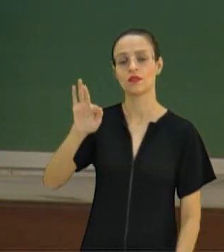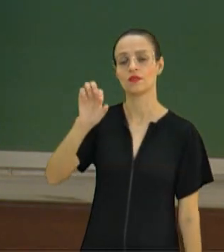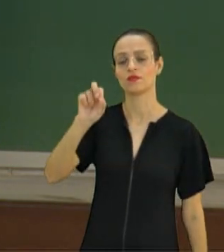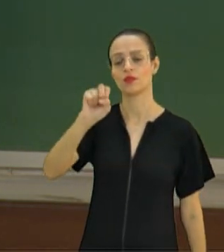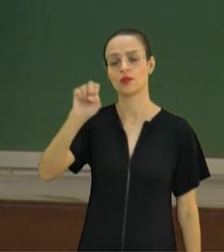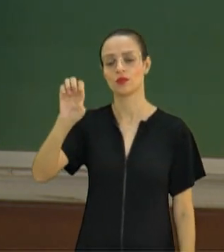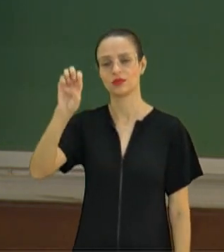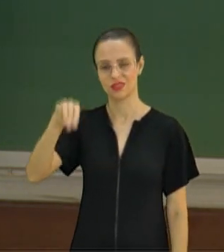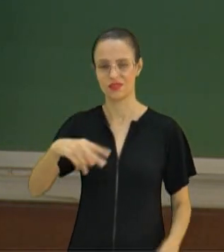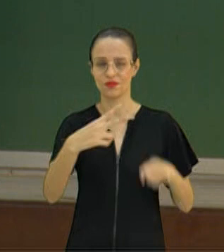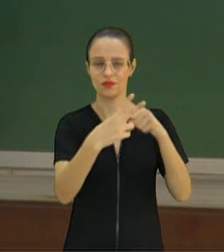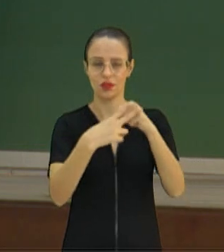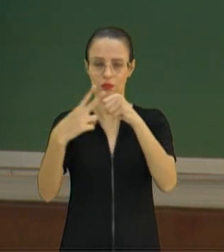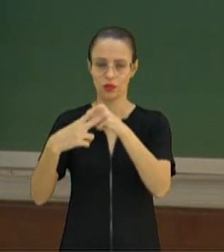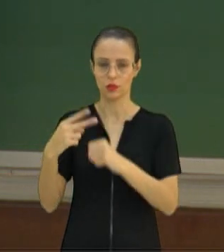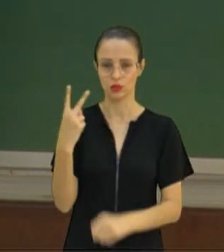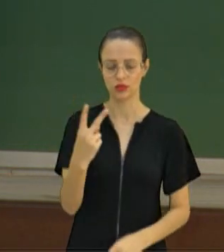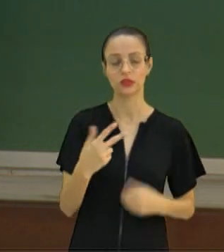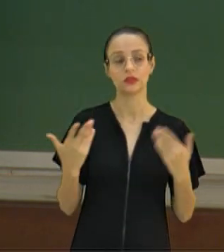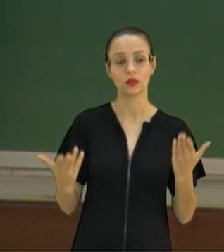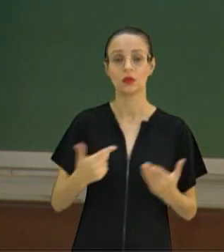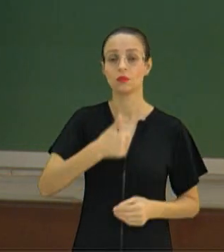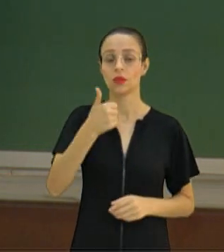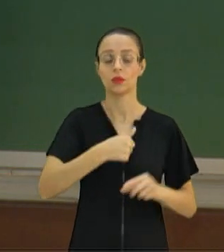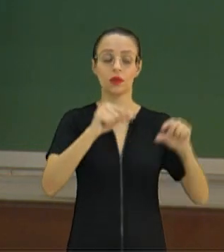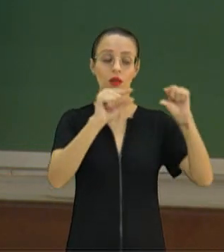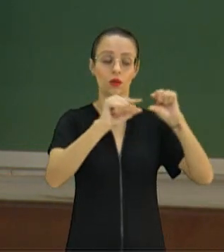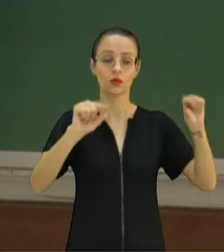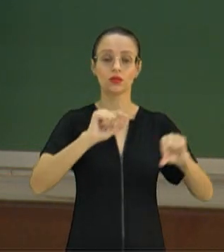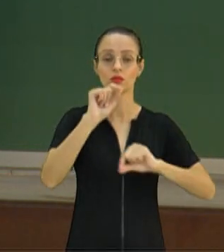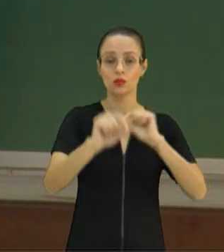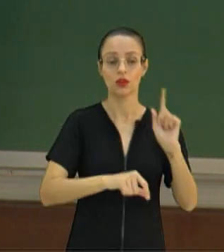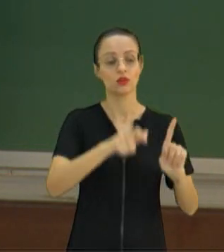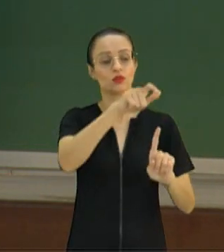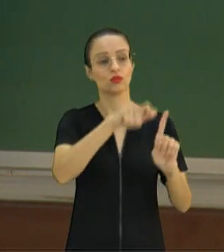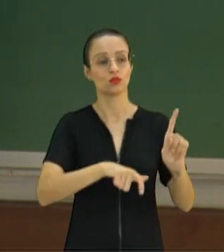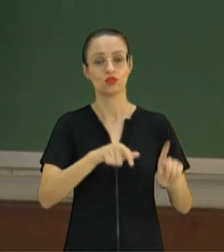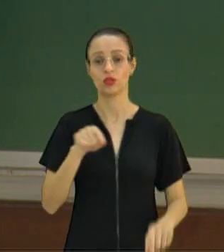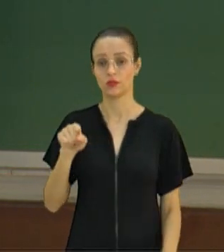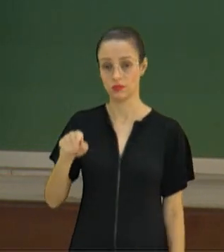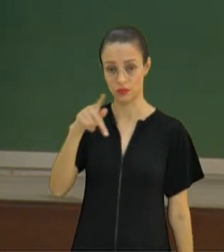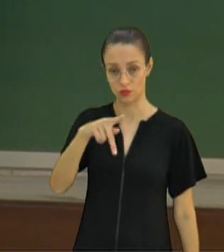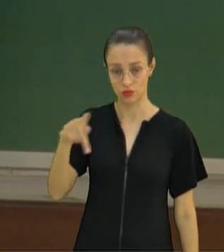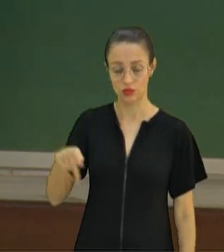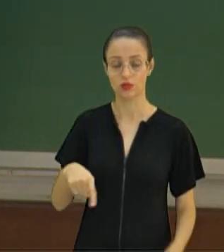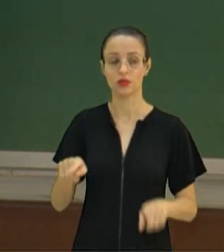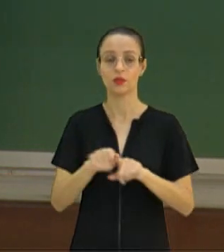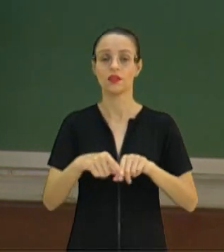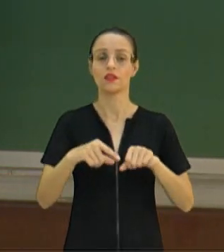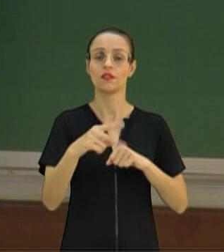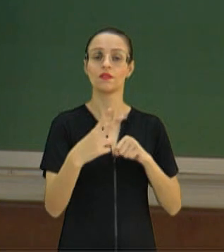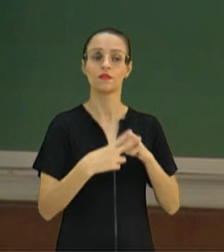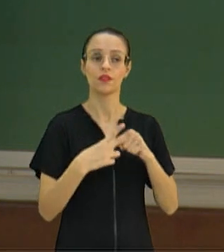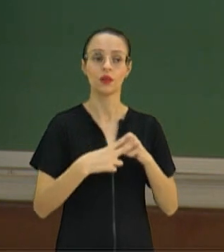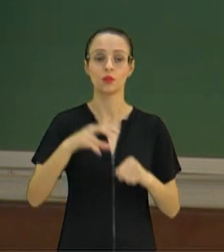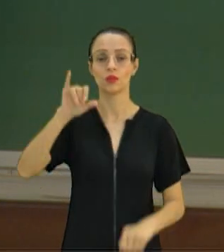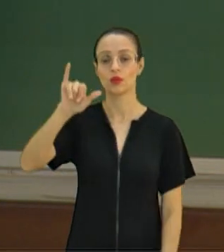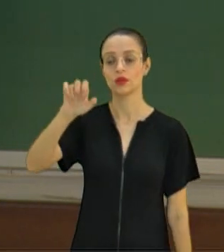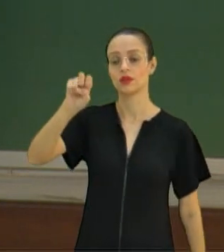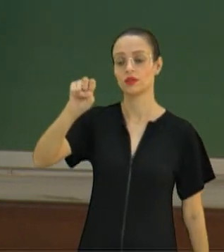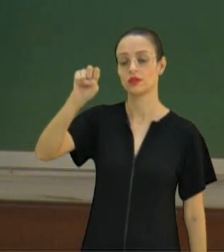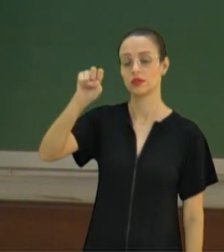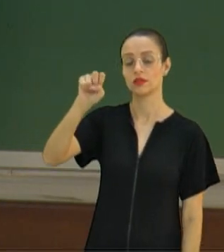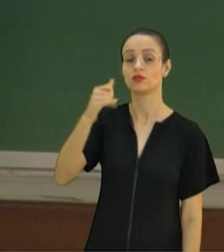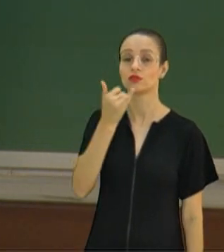como forma verbal. Na primeira oração, nós temos o sujeito, o professor, e o verbo, insistir. Quem